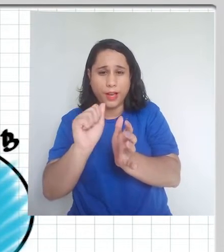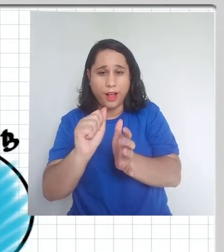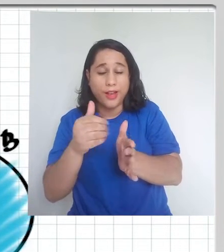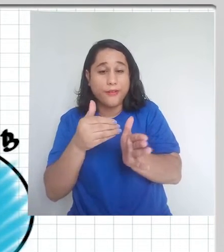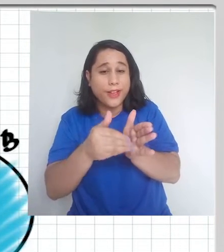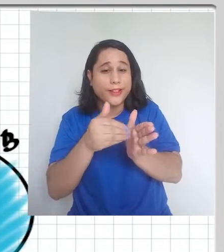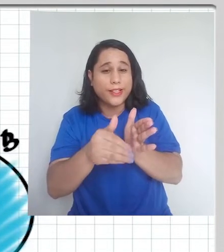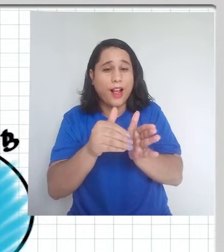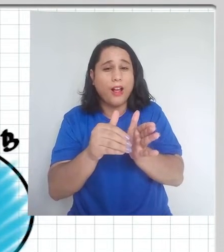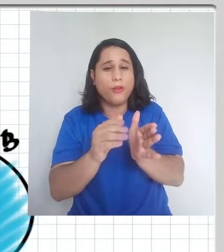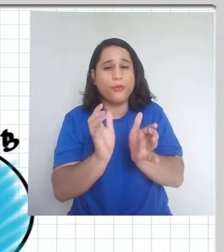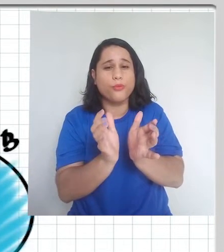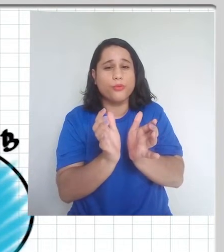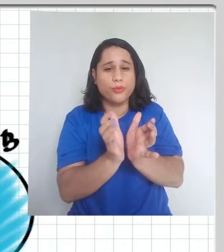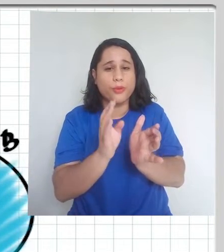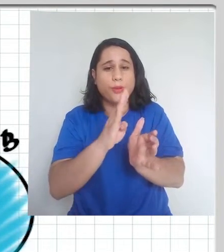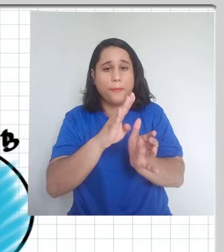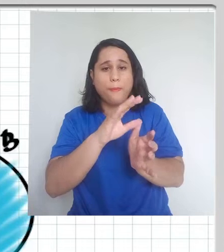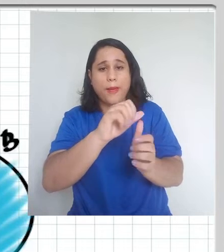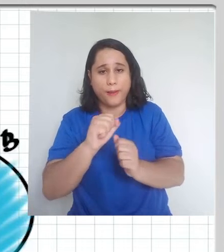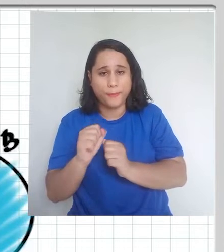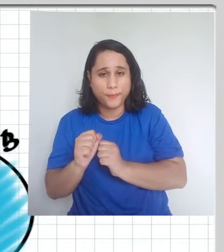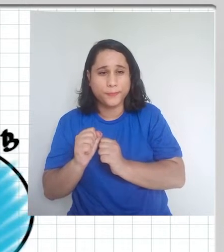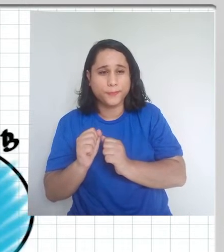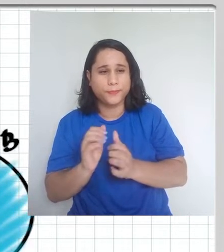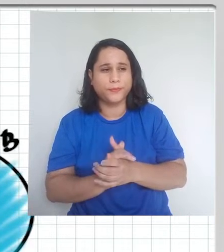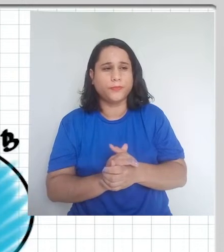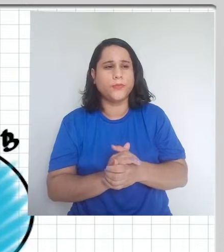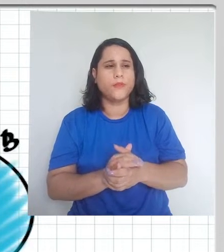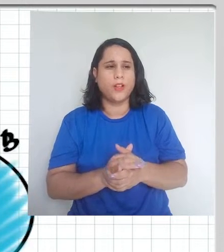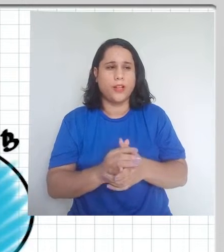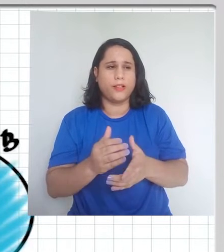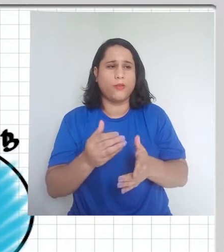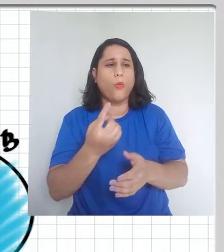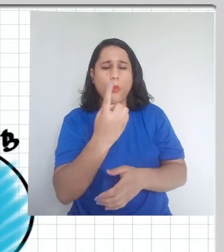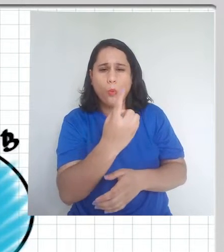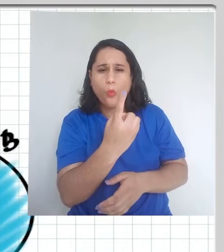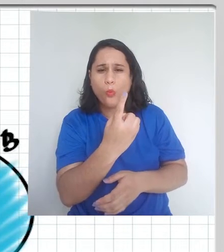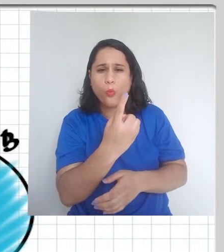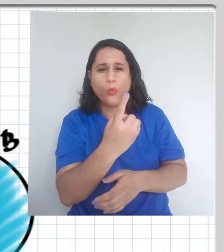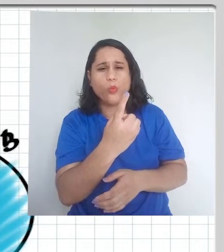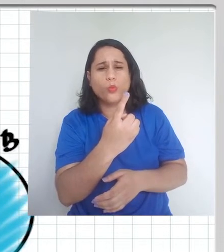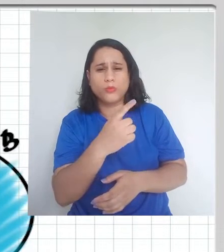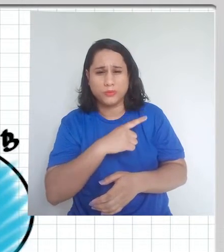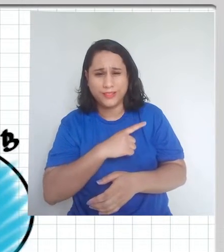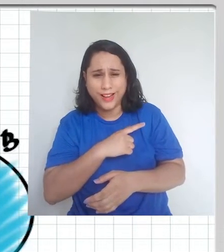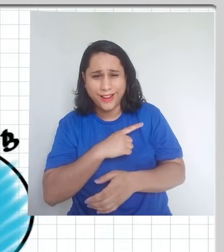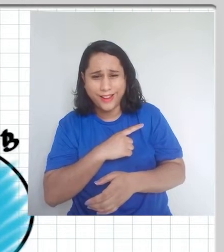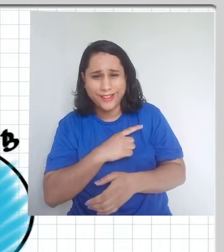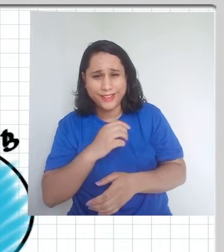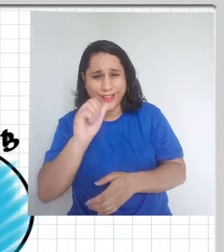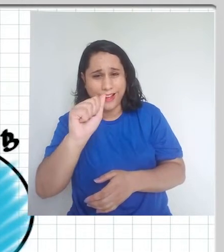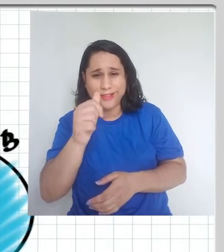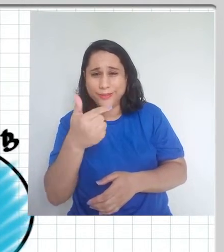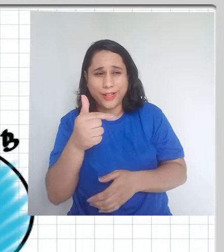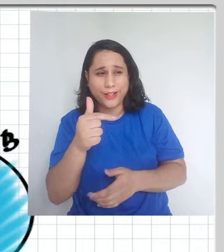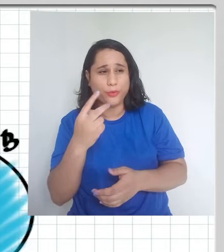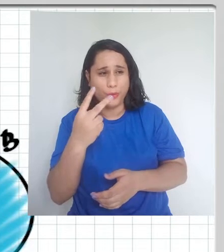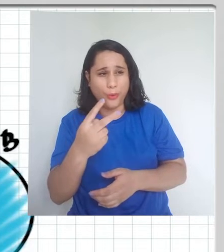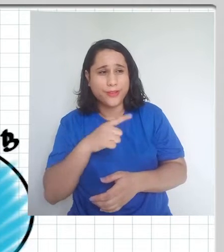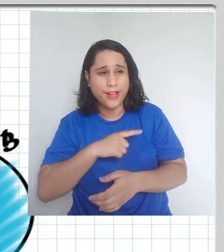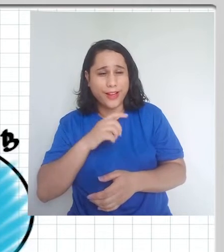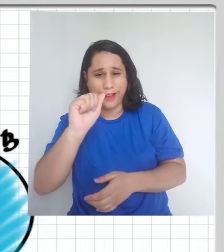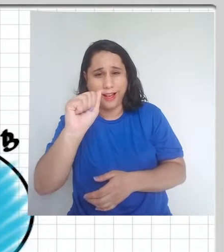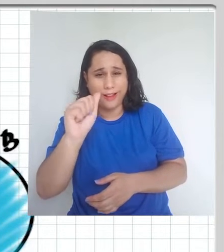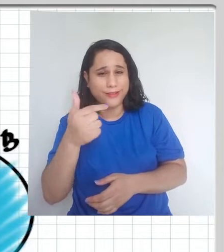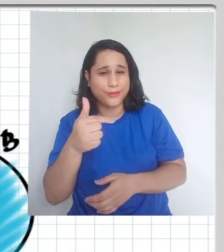os de B. Nesse caso, eu vou retirar quem? O 1 tem lá em A? Não. O 2 tem A? Não. O único